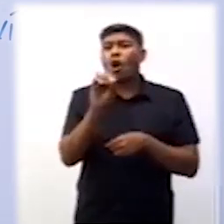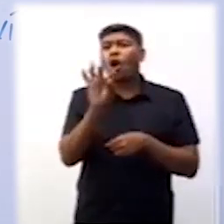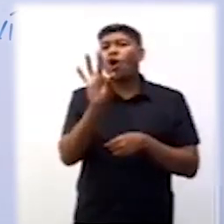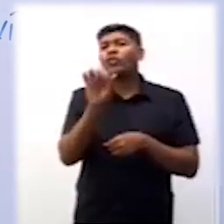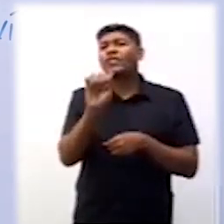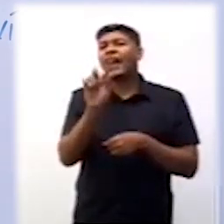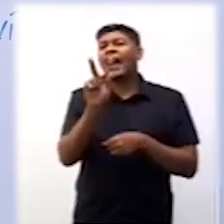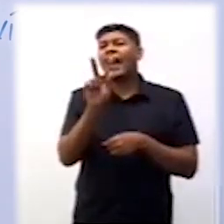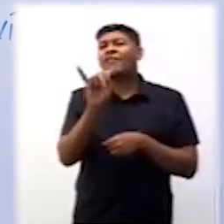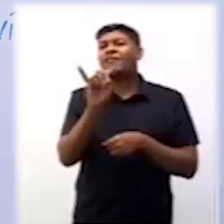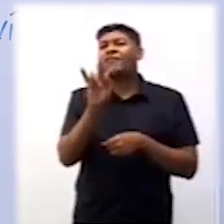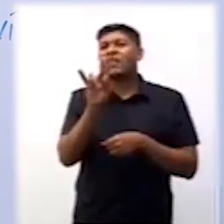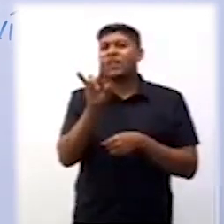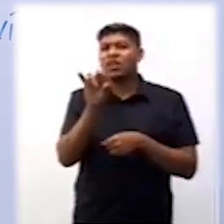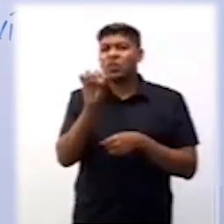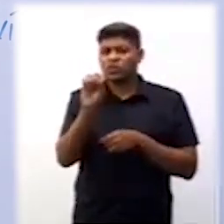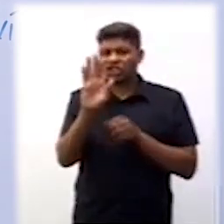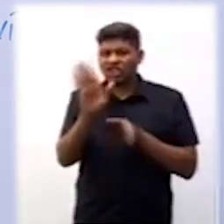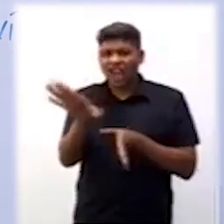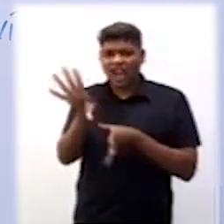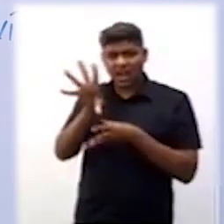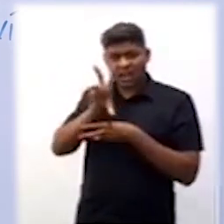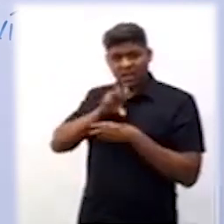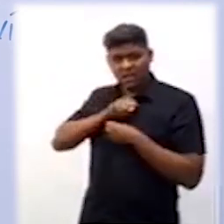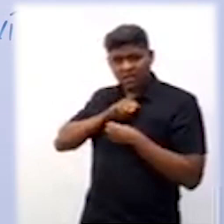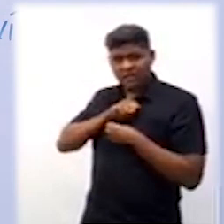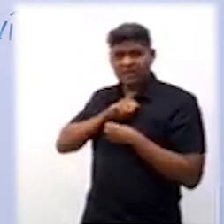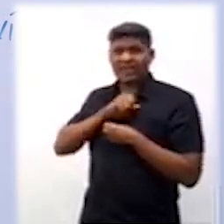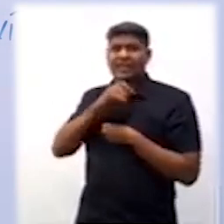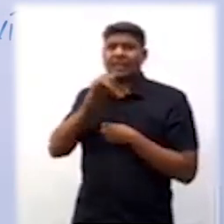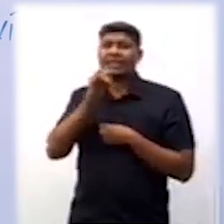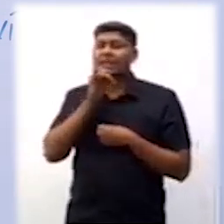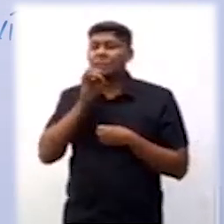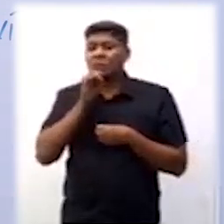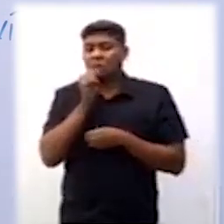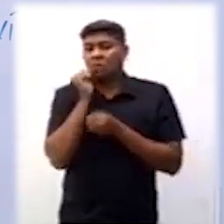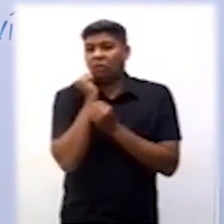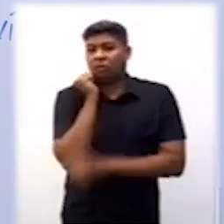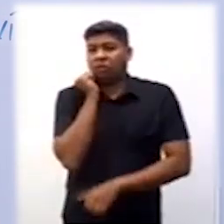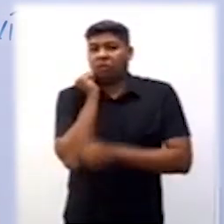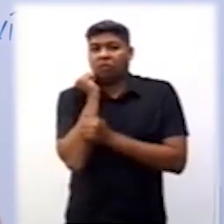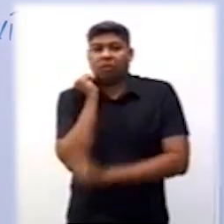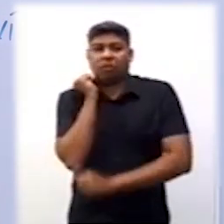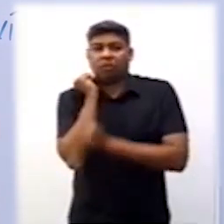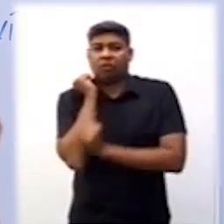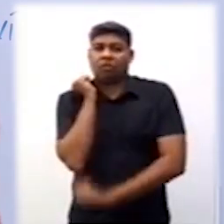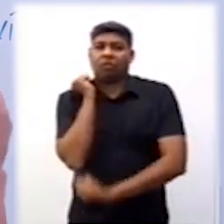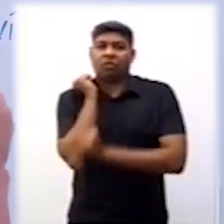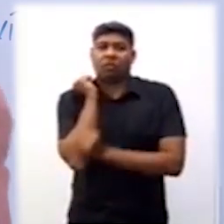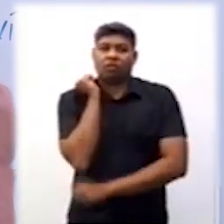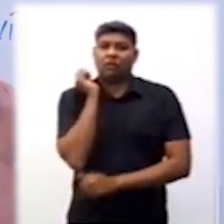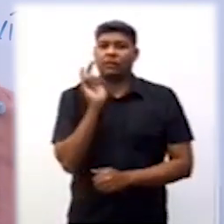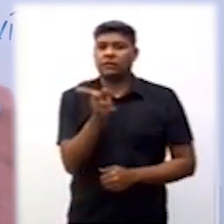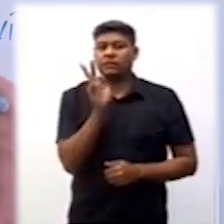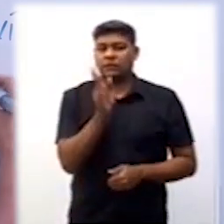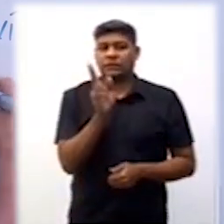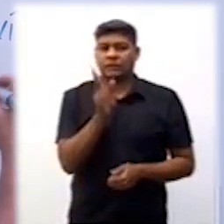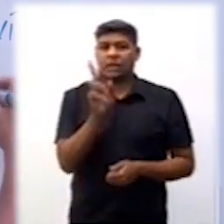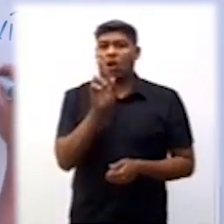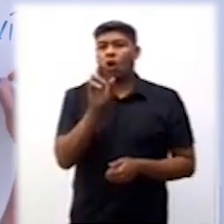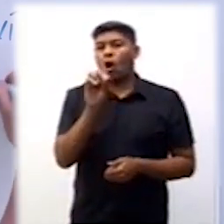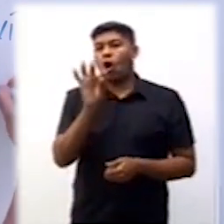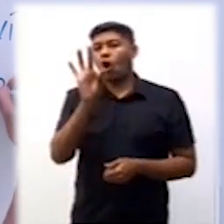ouviram falar? Você já pegou do outro lado aí rotavírus? Pode causar uma diarreia, tá, galera? Diarreia. Então, bora colocar aqui